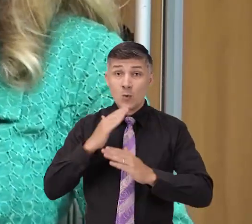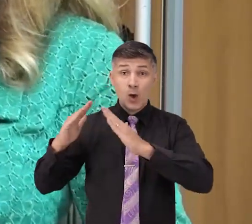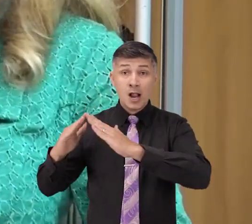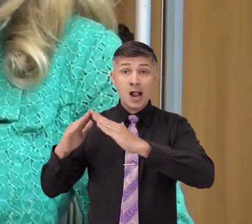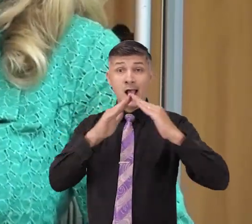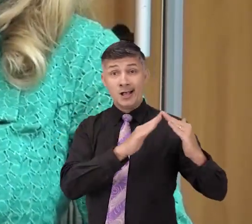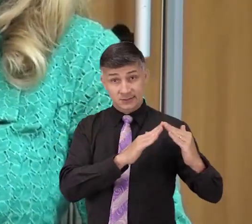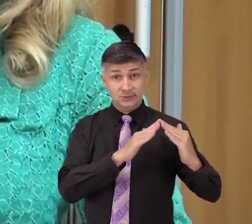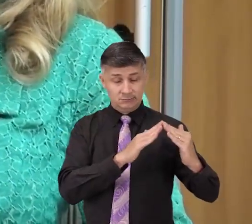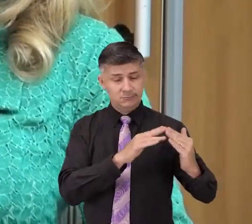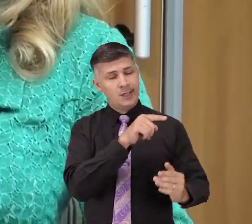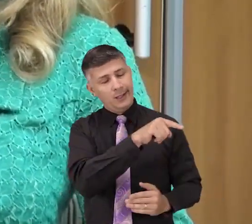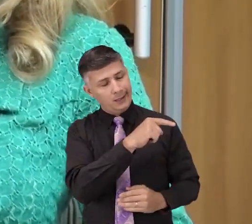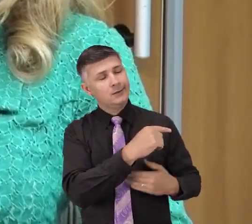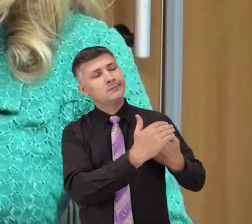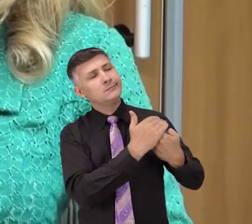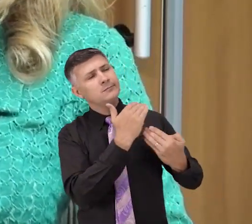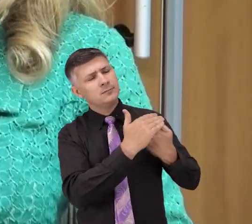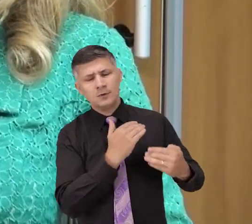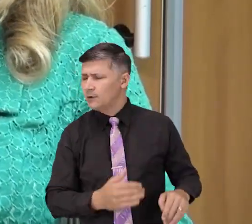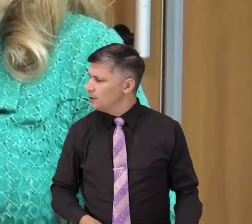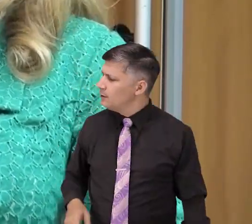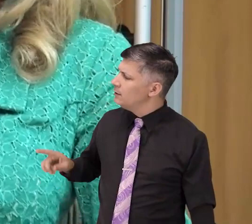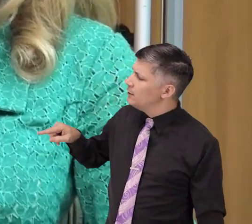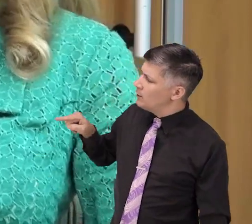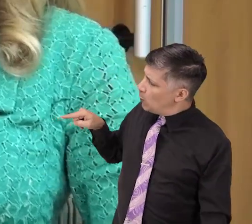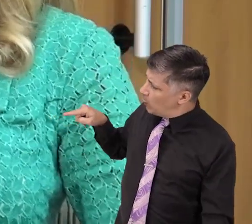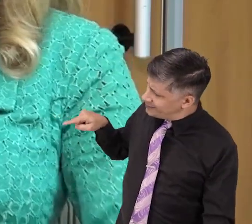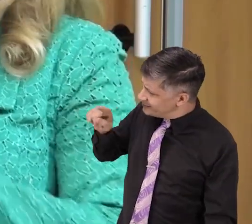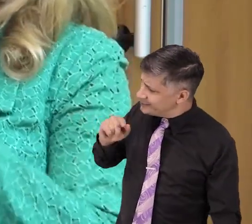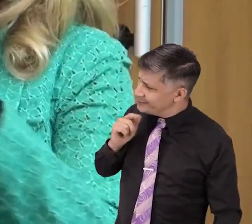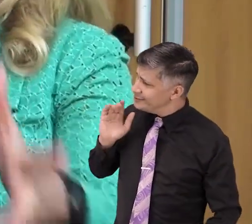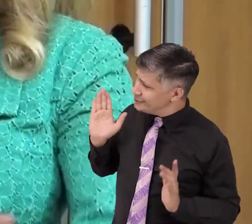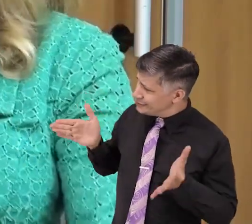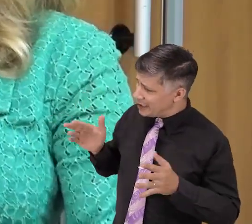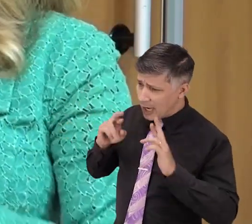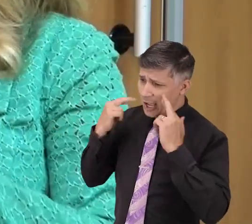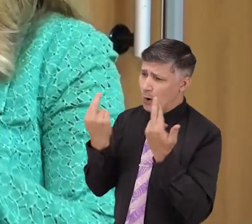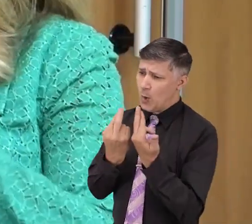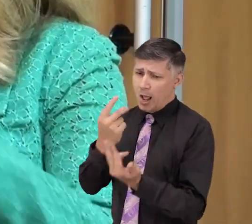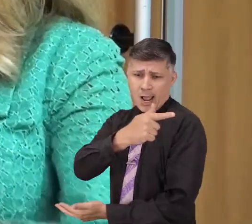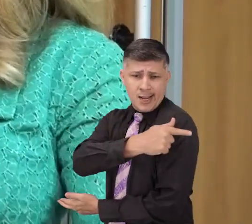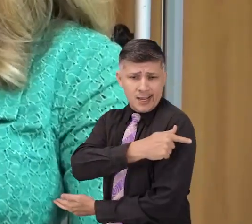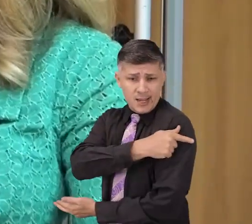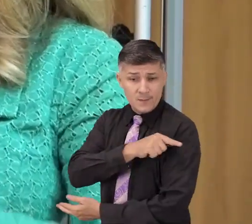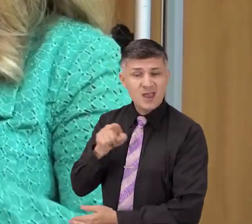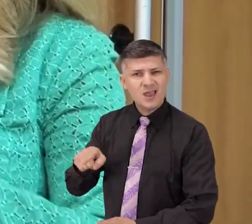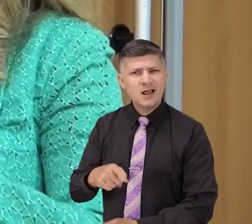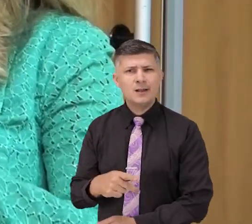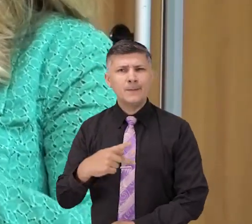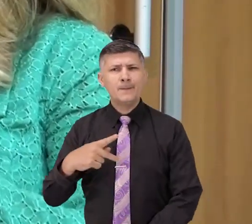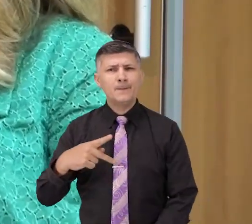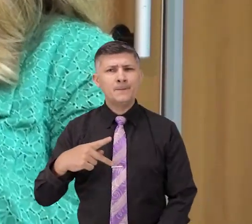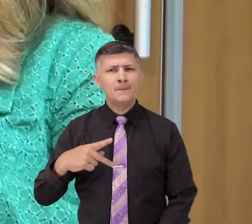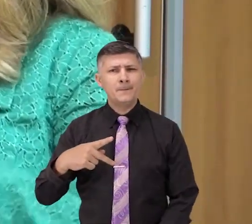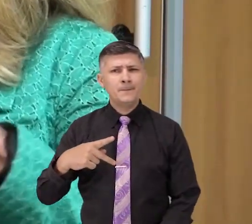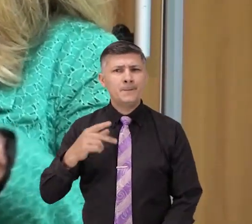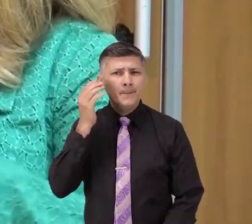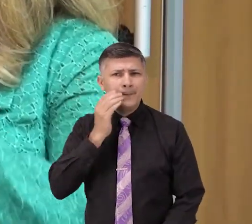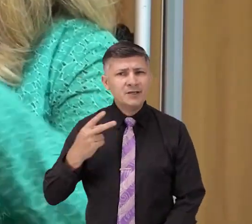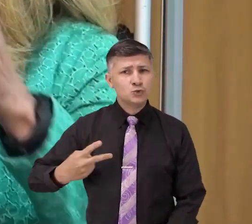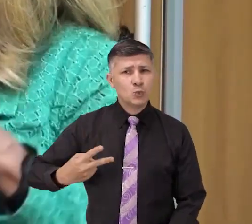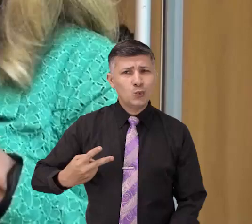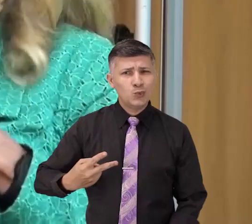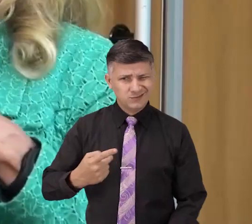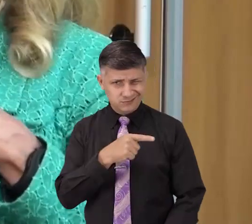um amigo vizinho, que me disse assim, não, olha, você tem que, você já que você está na reunião de Grêmios, ele era do Pedro II,